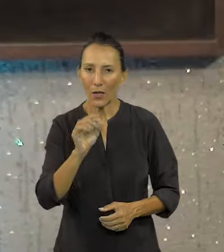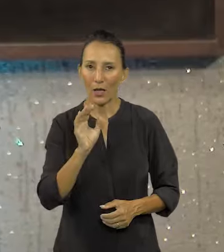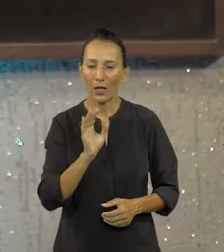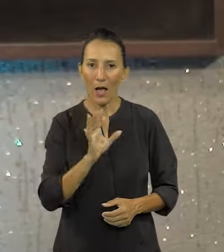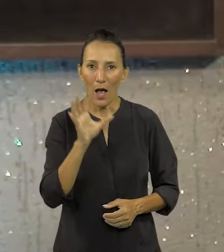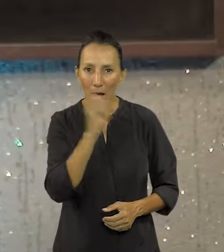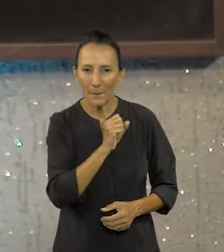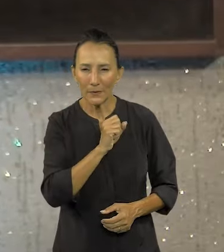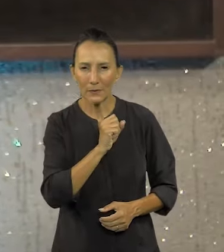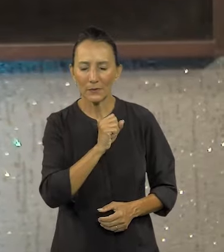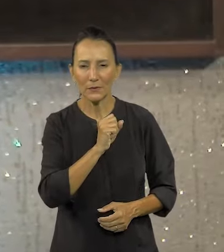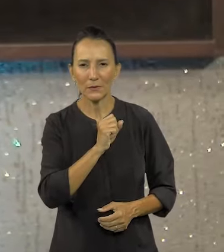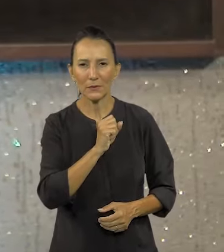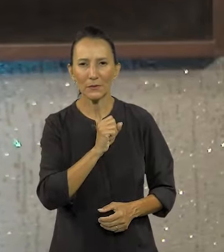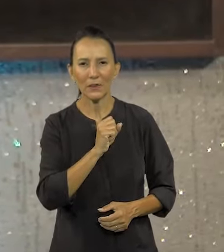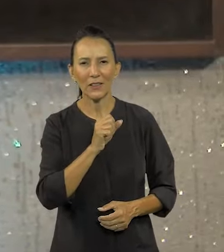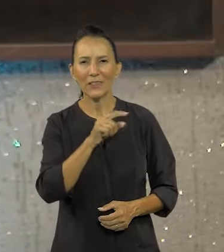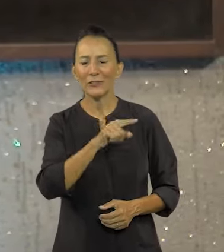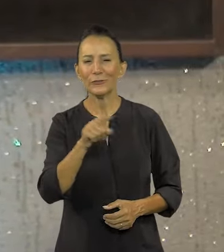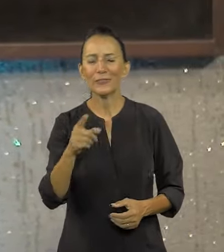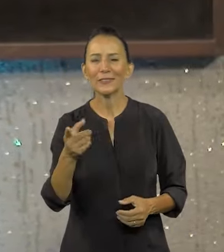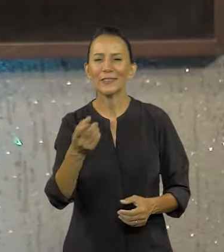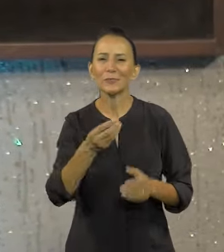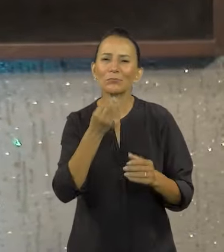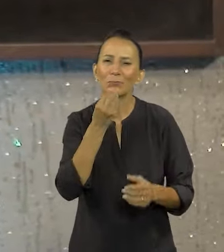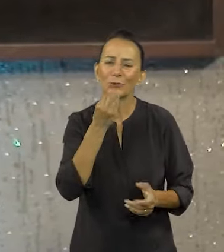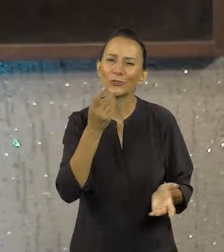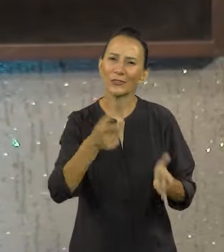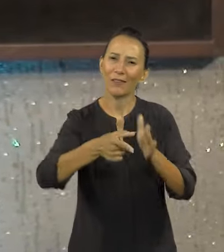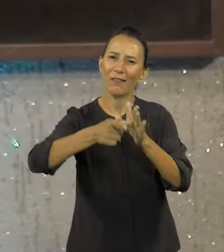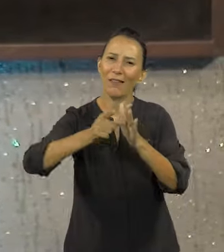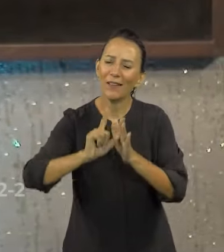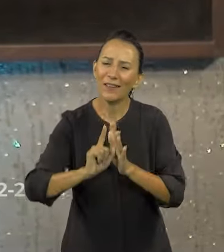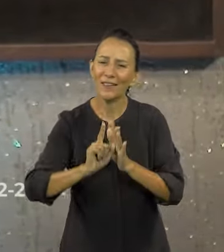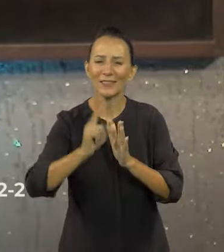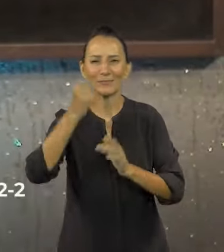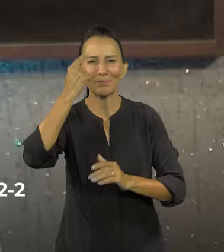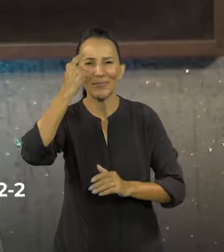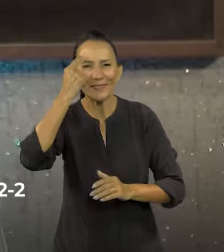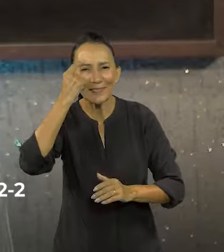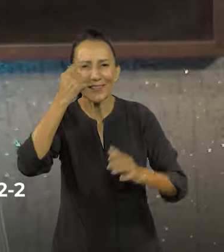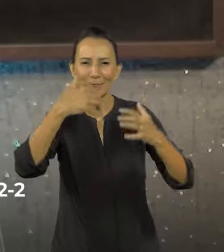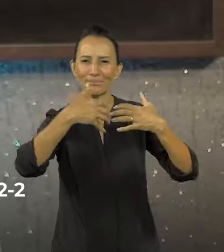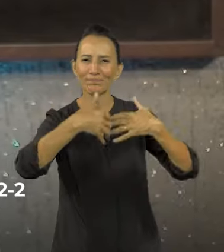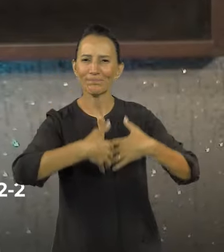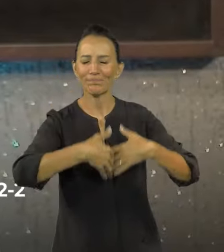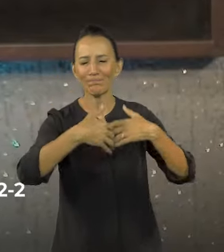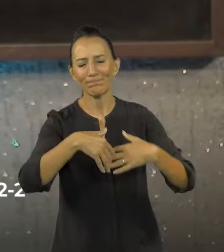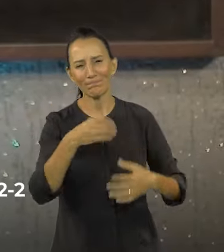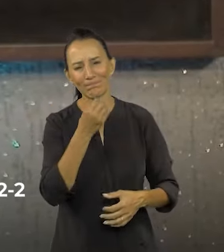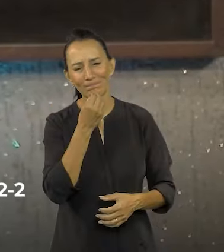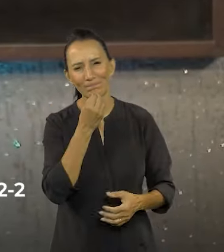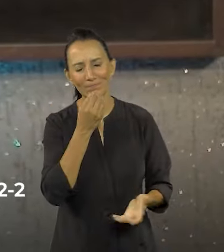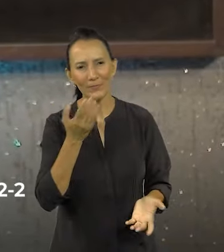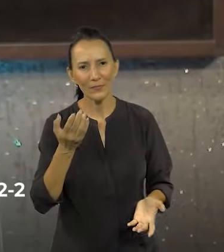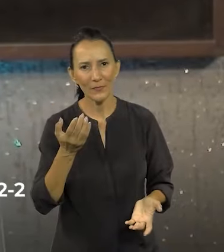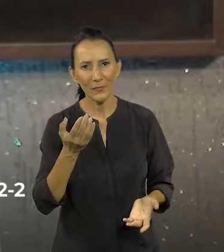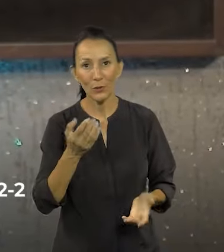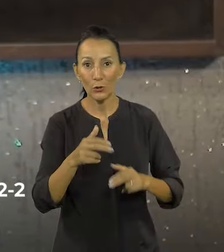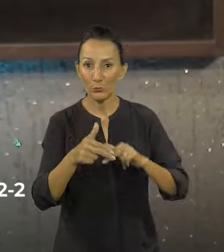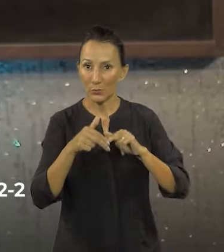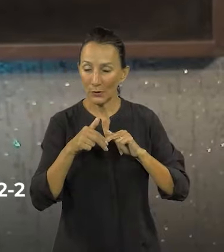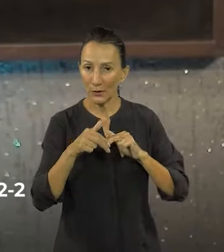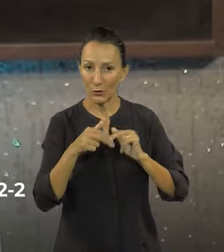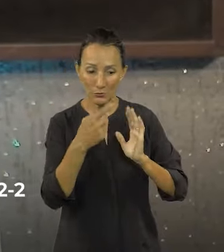uma atitude e que você deveria ter parado para refletir por isso que no mesmo versículo está essa